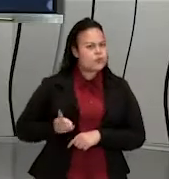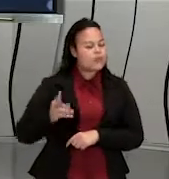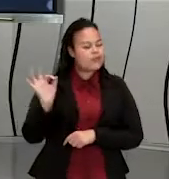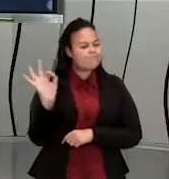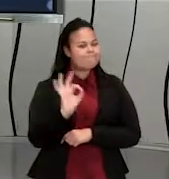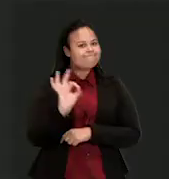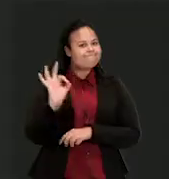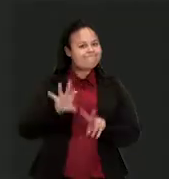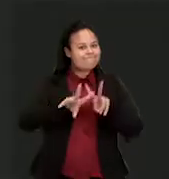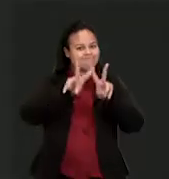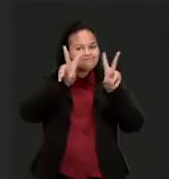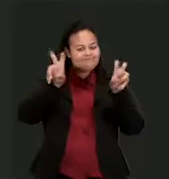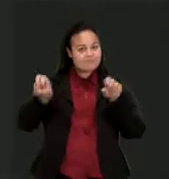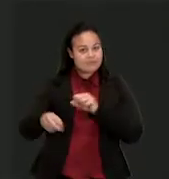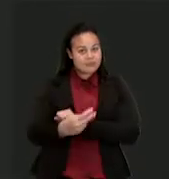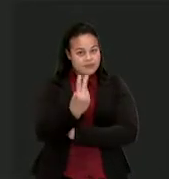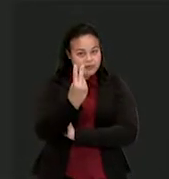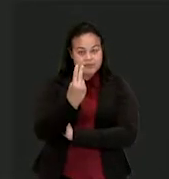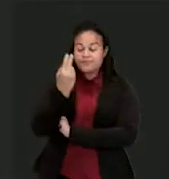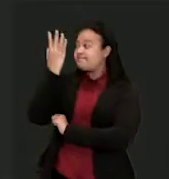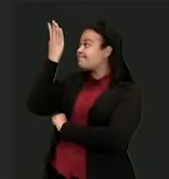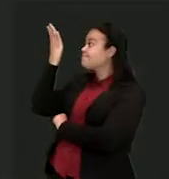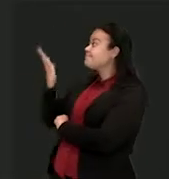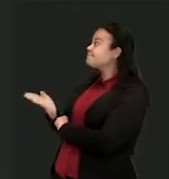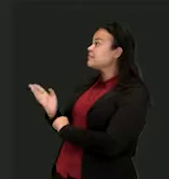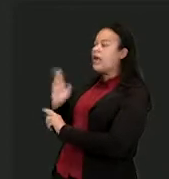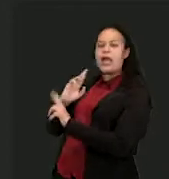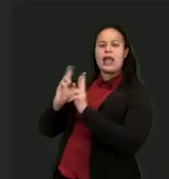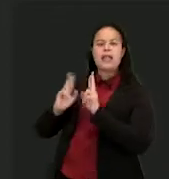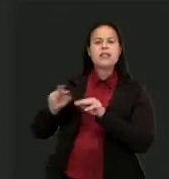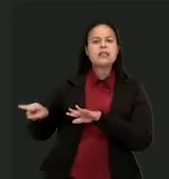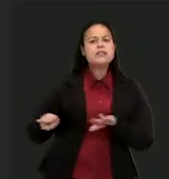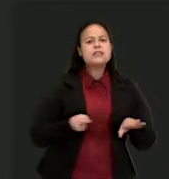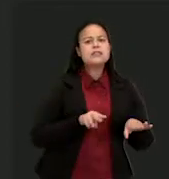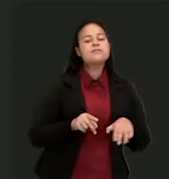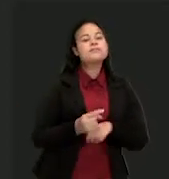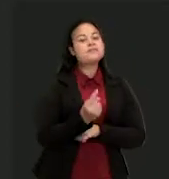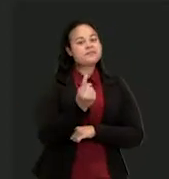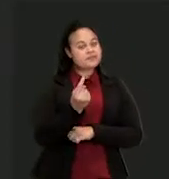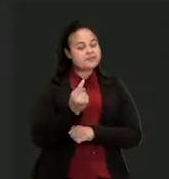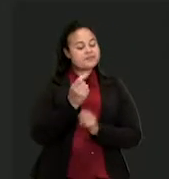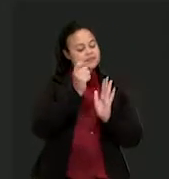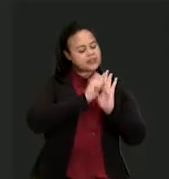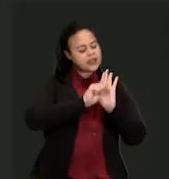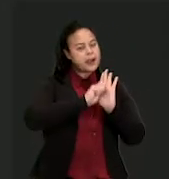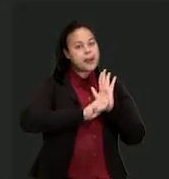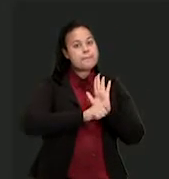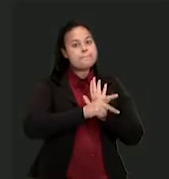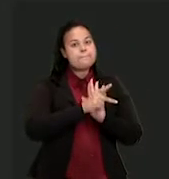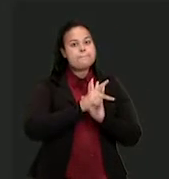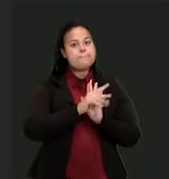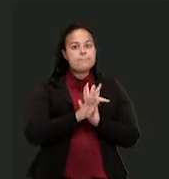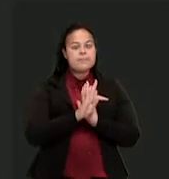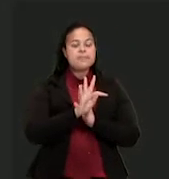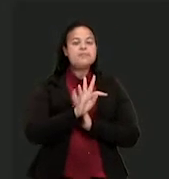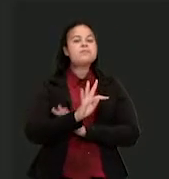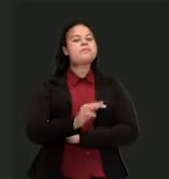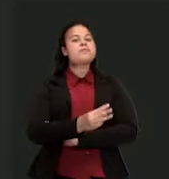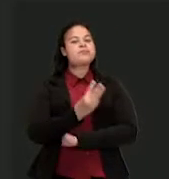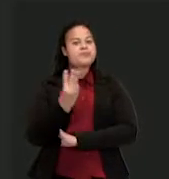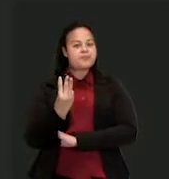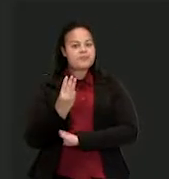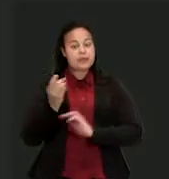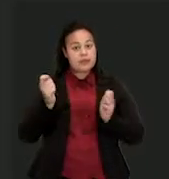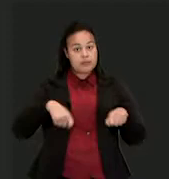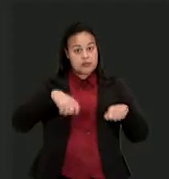porcentagem 2, ainda relativa à semana 1 do PET 3. E a nossa habilidade de hoje